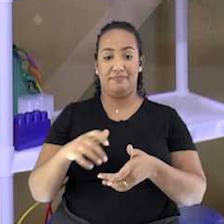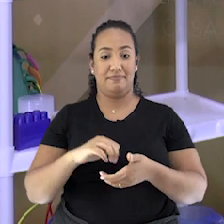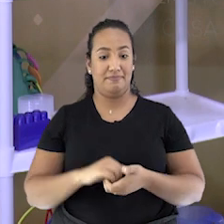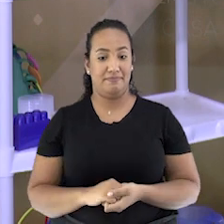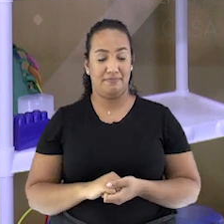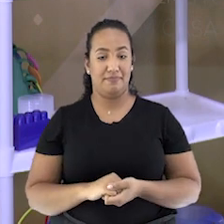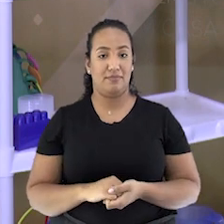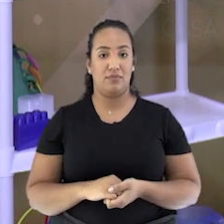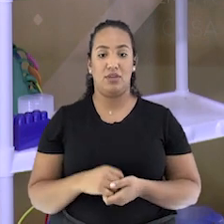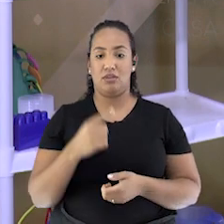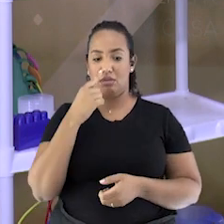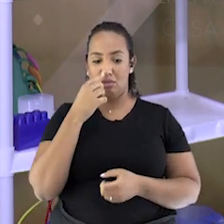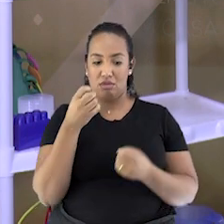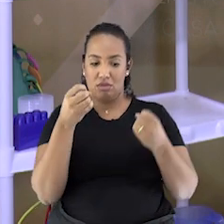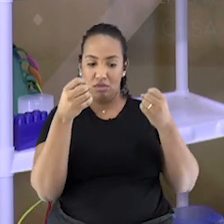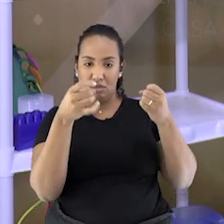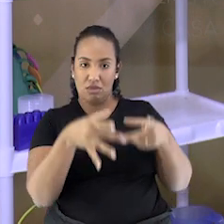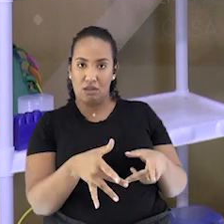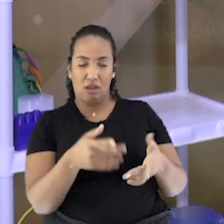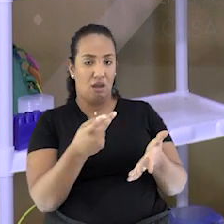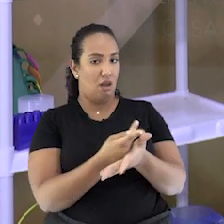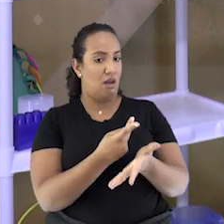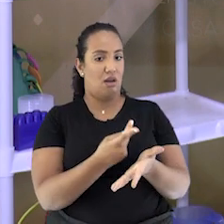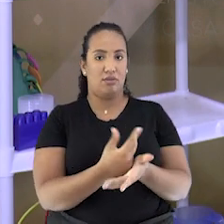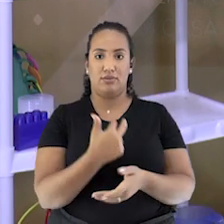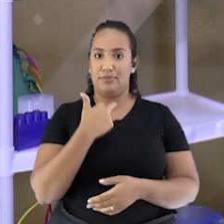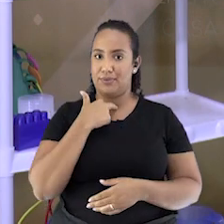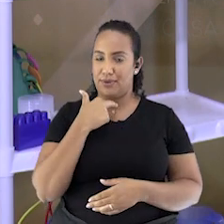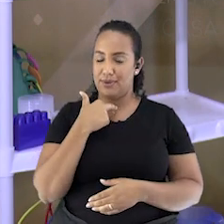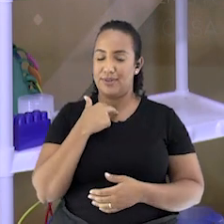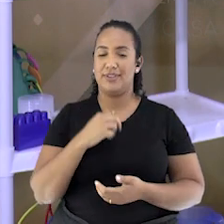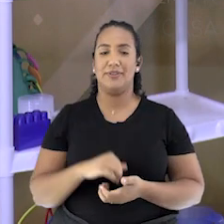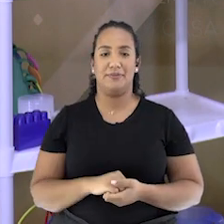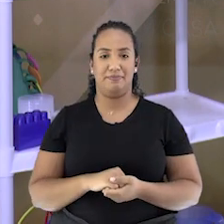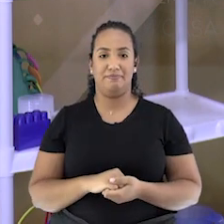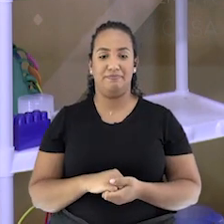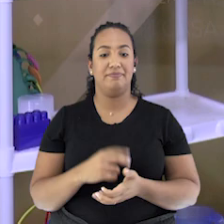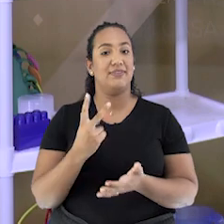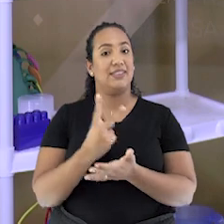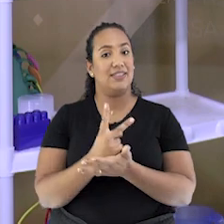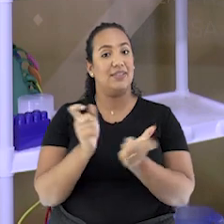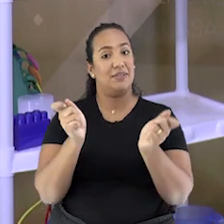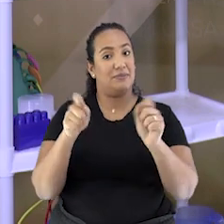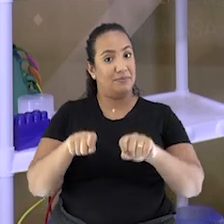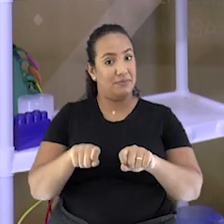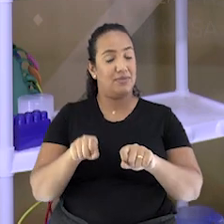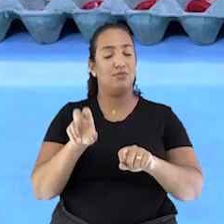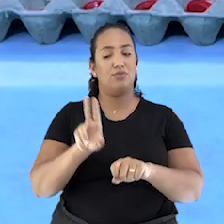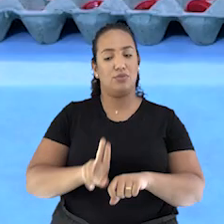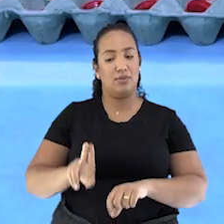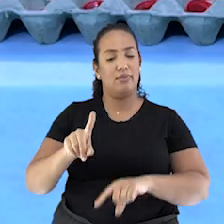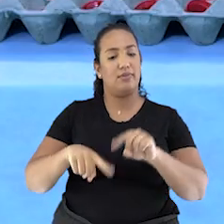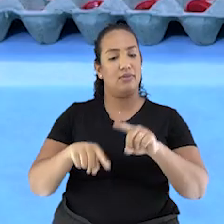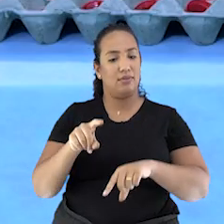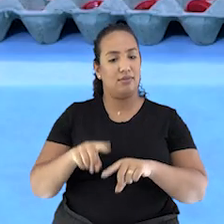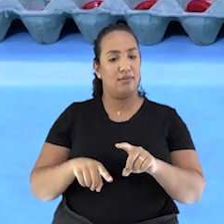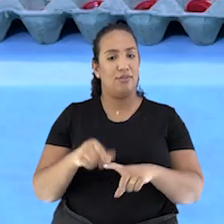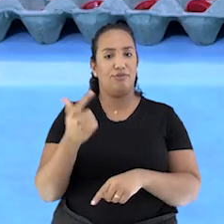Nada de jogar lixo fora do lixo, hein? Sempre que possível, vamos dar um novo uso para os materiais, como